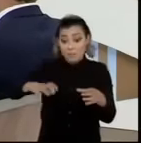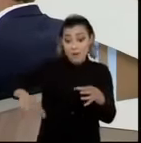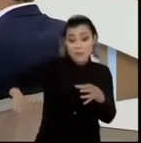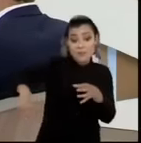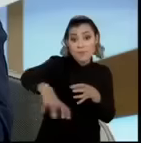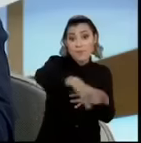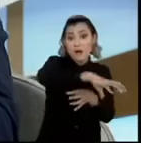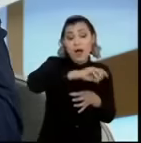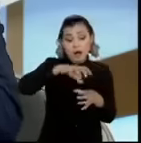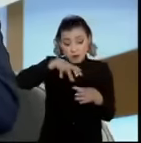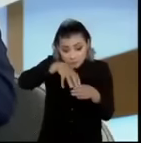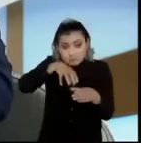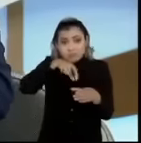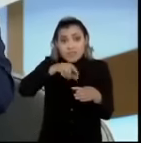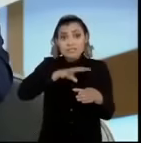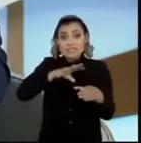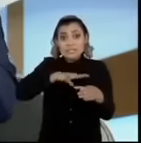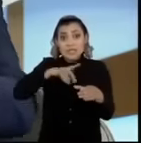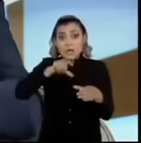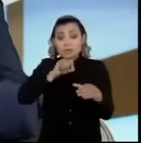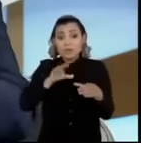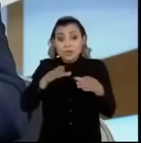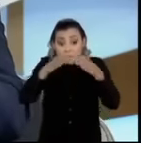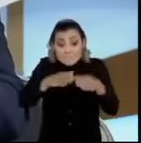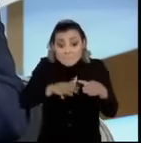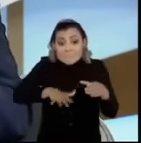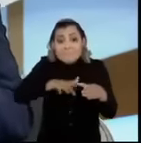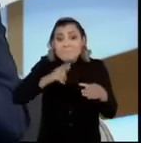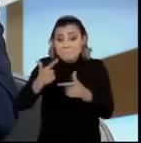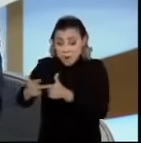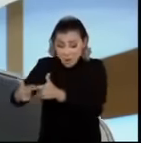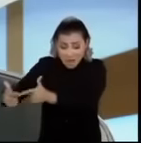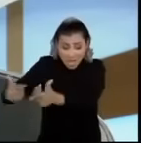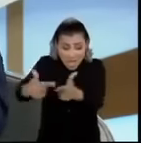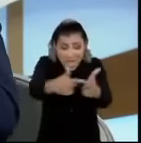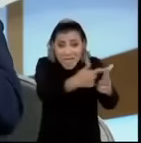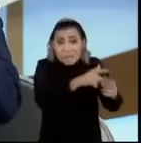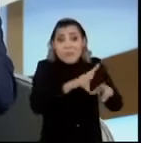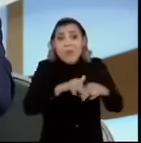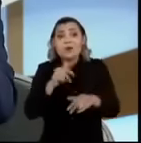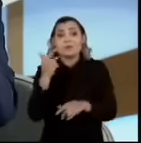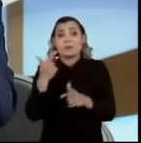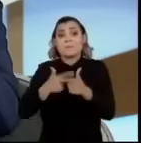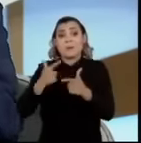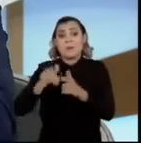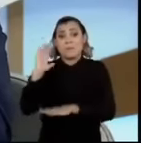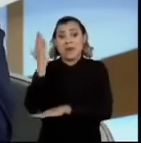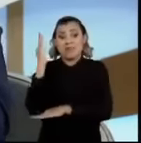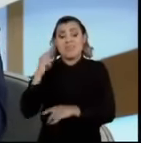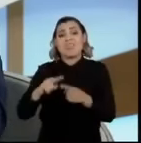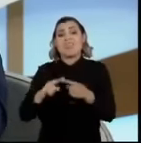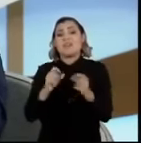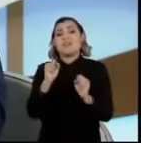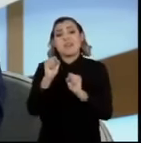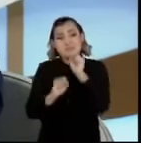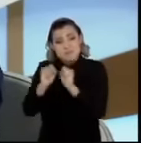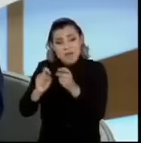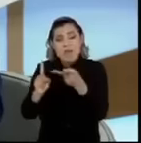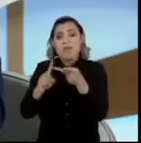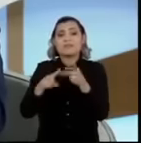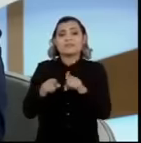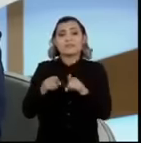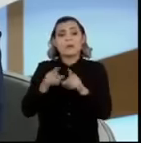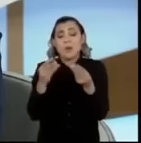é uma cidade que está no meio do problema da madeira ilegal, por outro lado do manejo florestal, enfim,